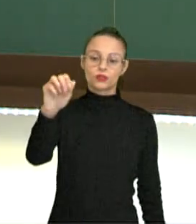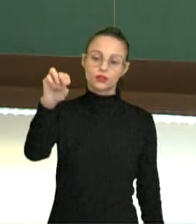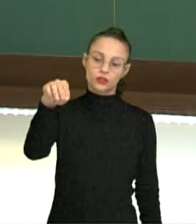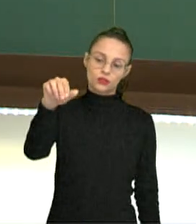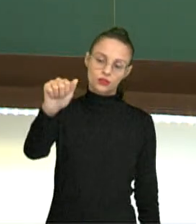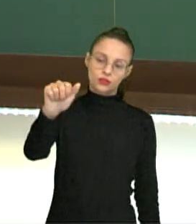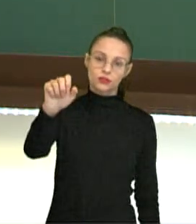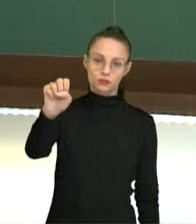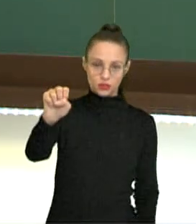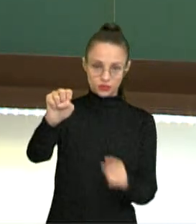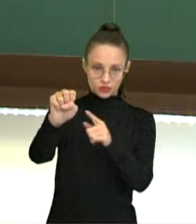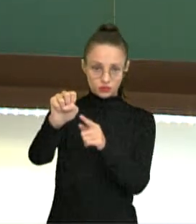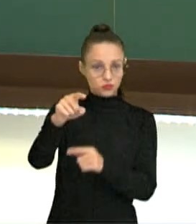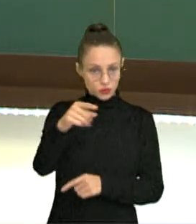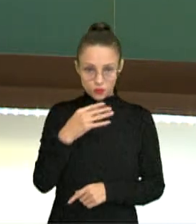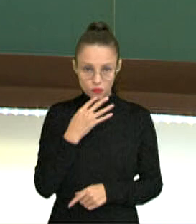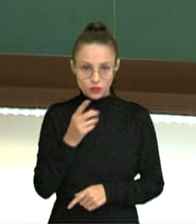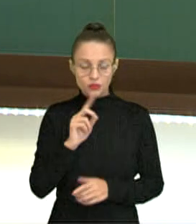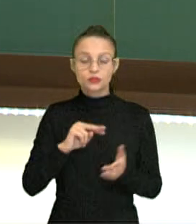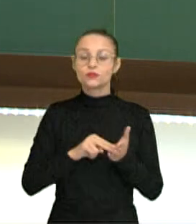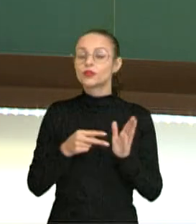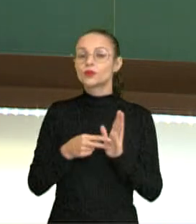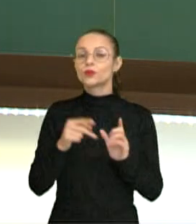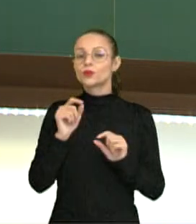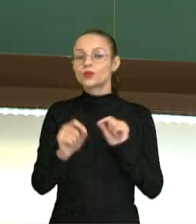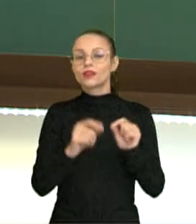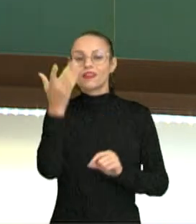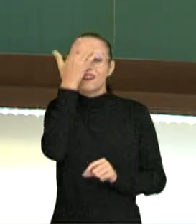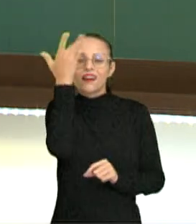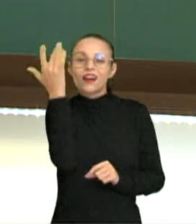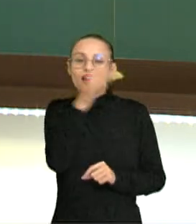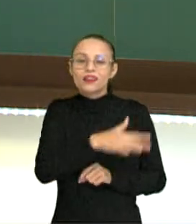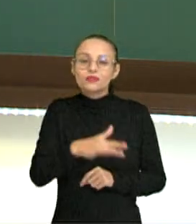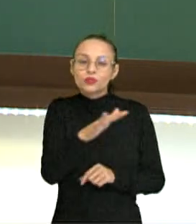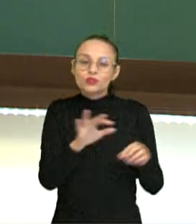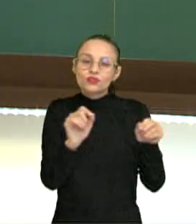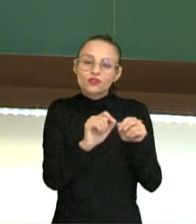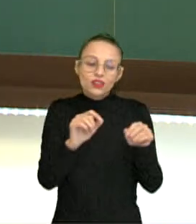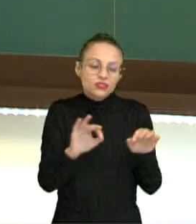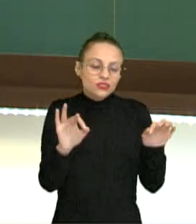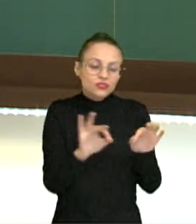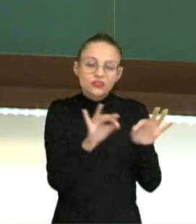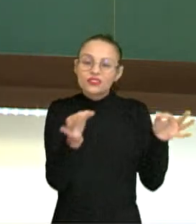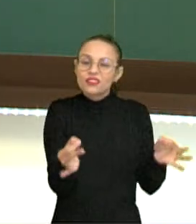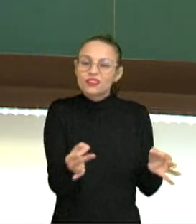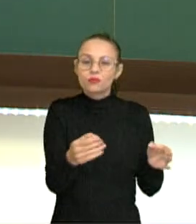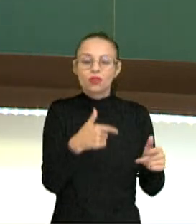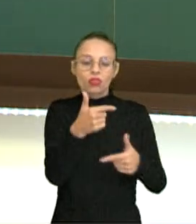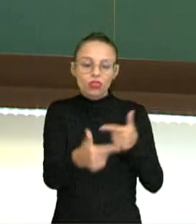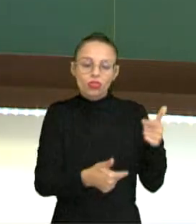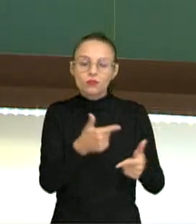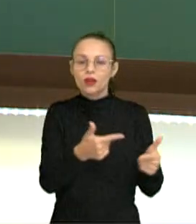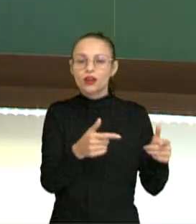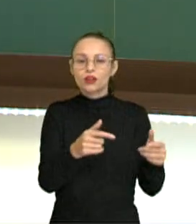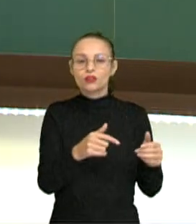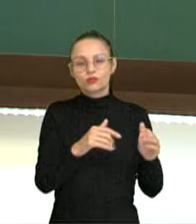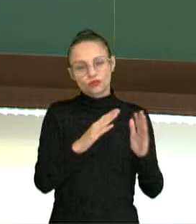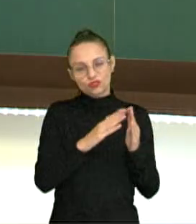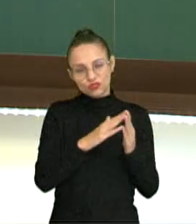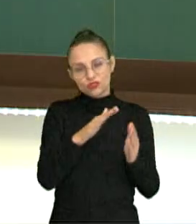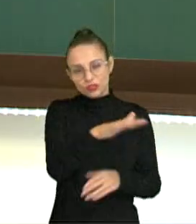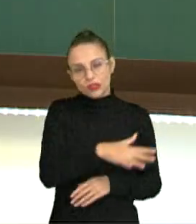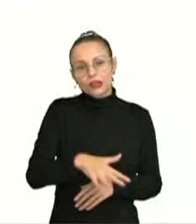desconheça o significado, significavam o quê? As pessoas que faziam aquele serviço da casa, né? O serviço doméstico, por assim